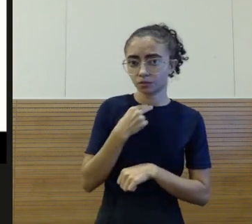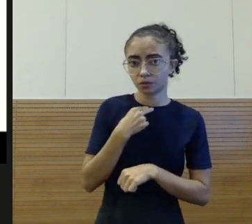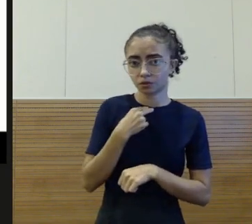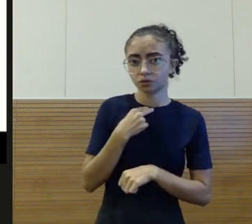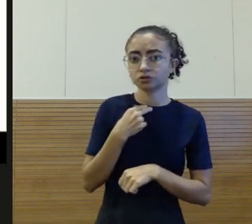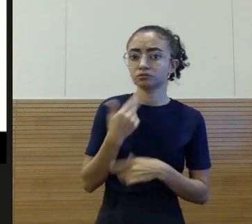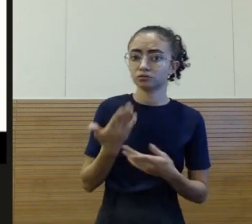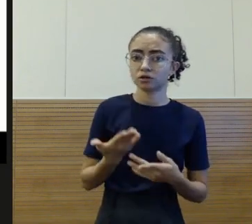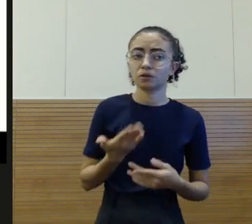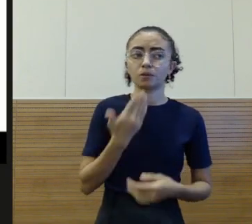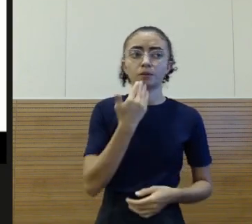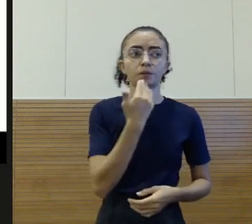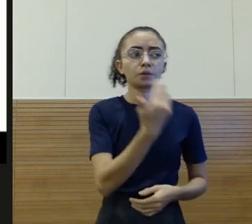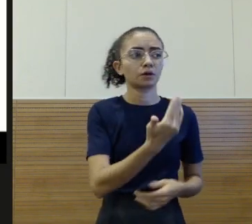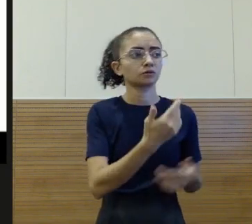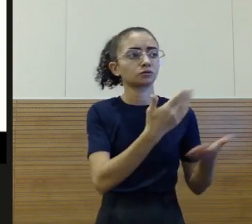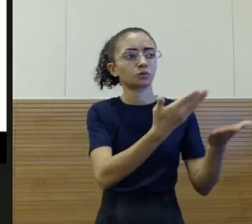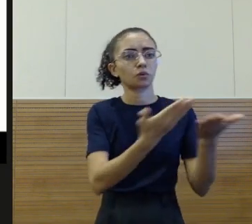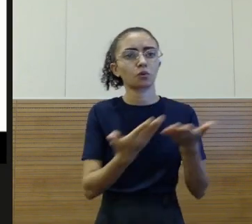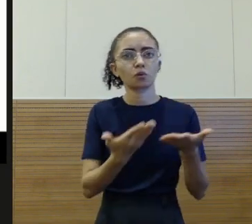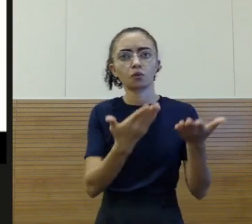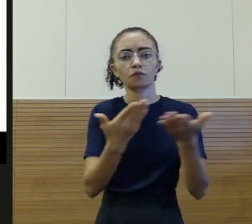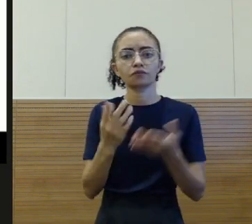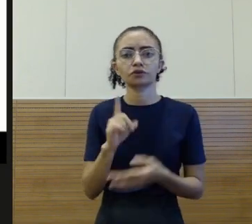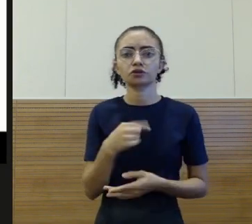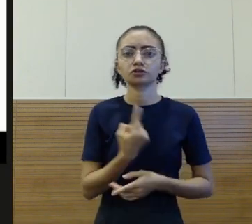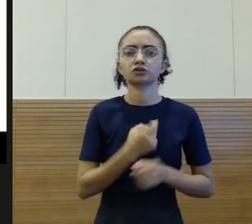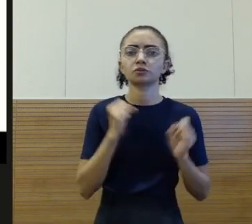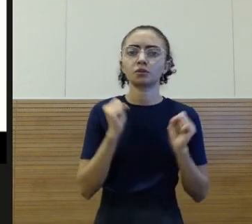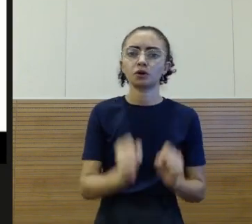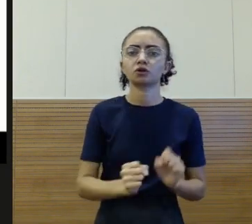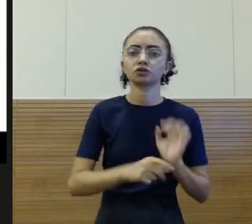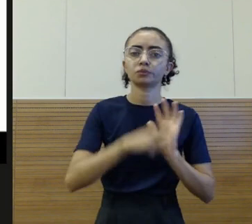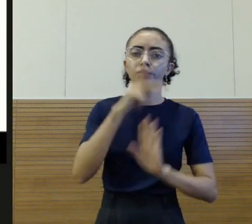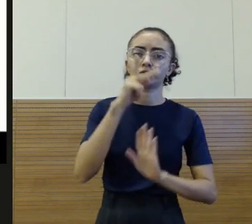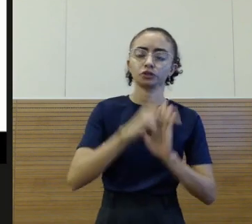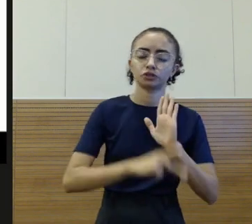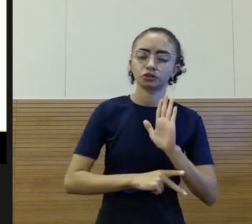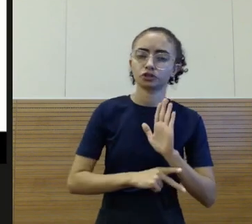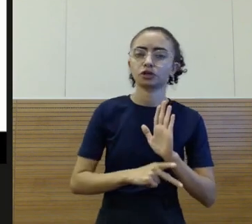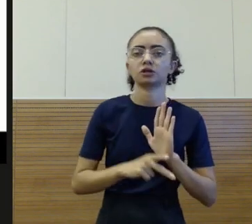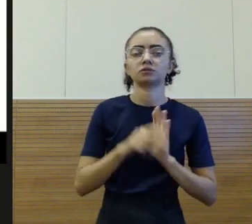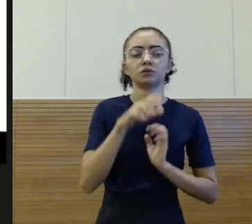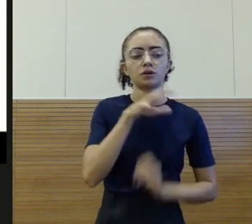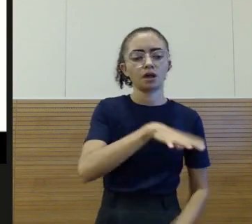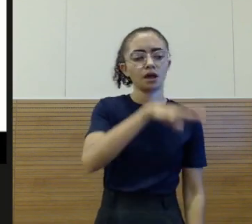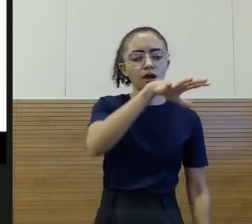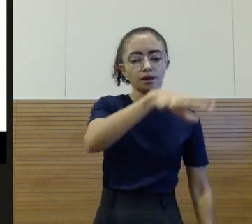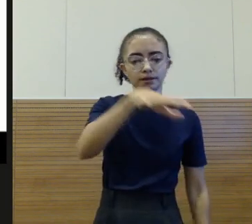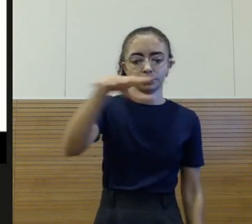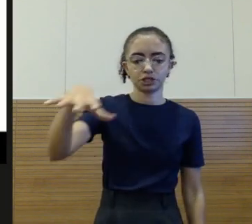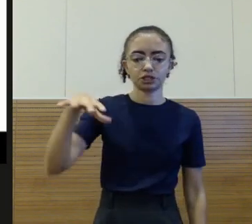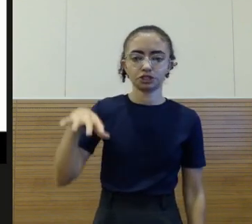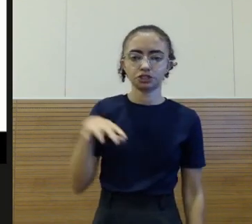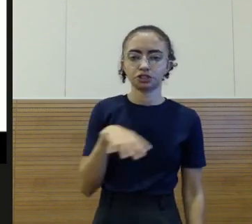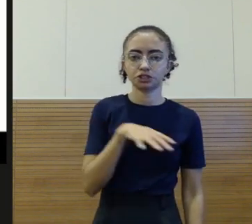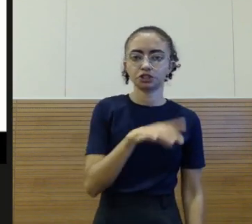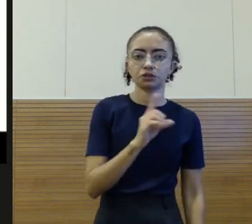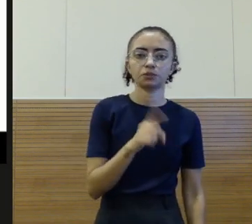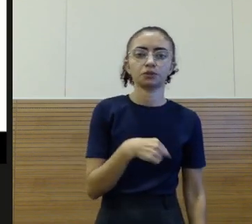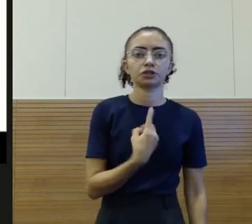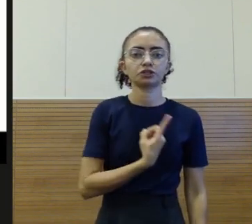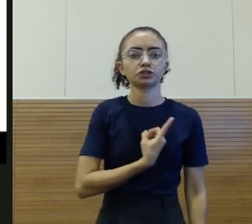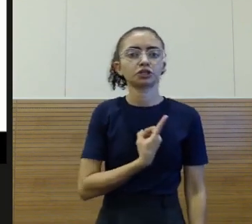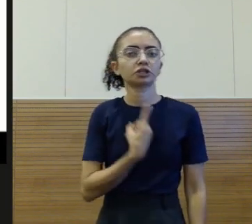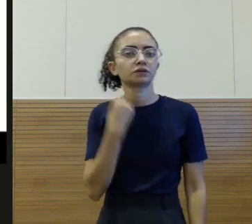que possamos fazer notas conceituais, projetos no âmbito regional, onde possamos ir provando